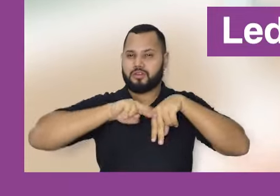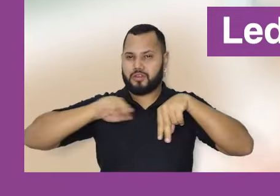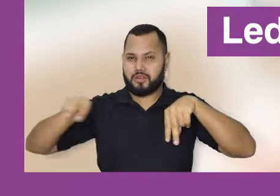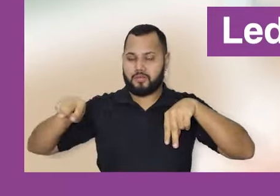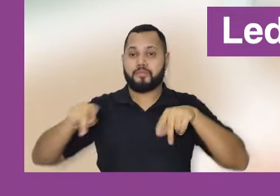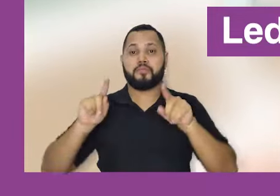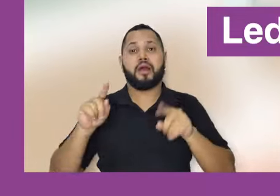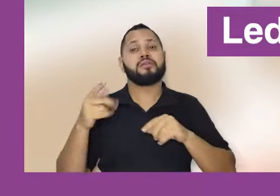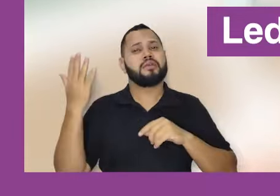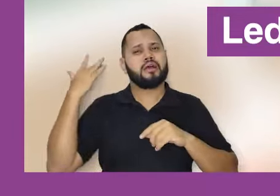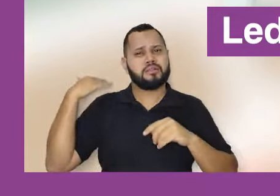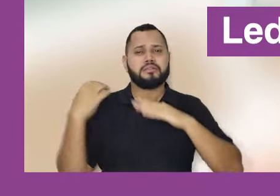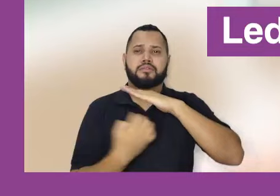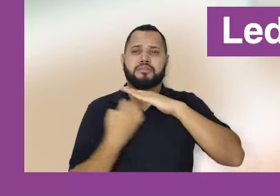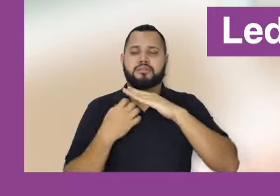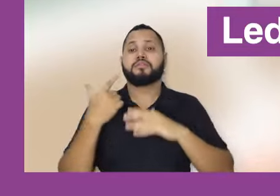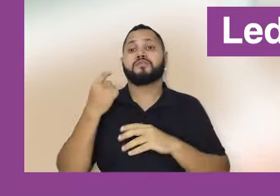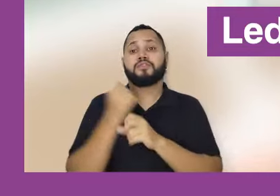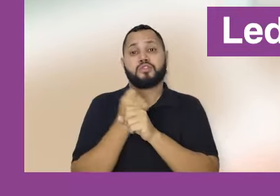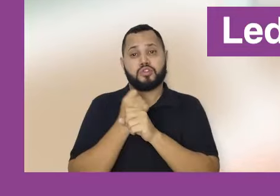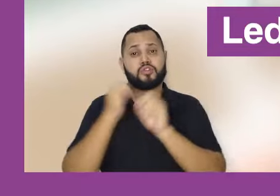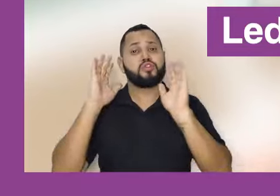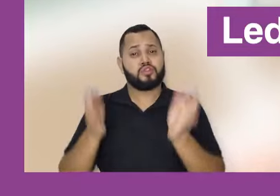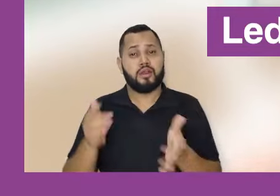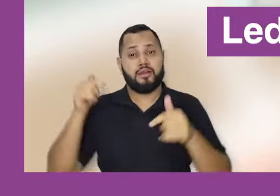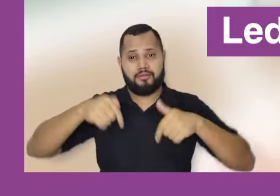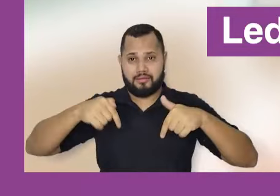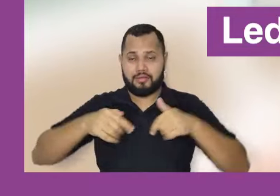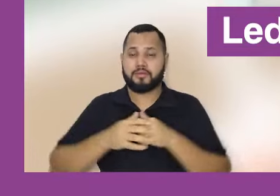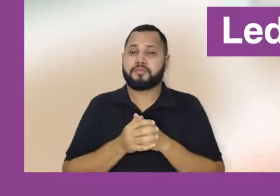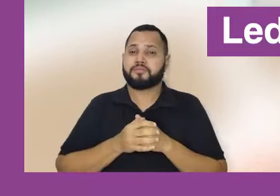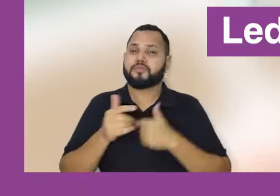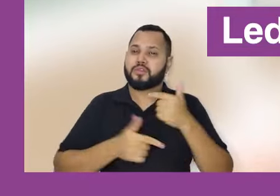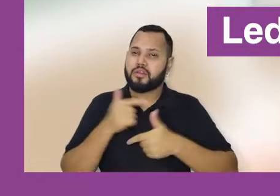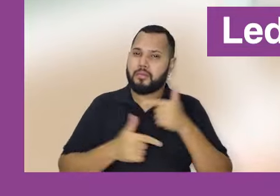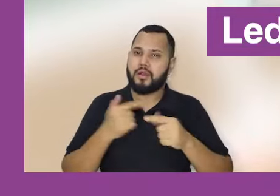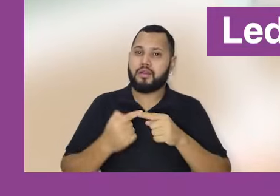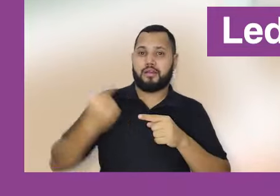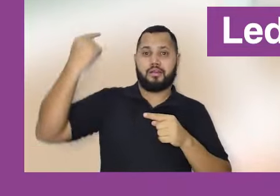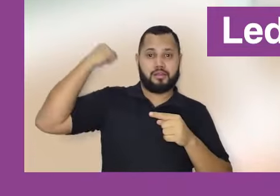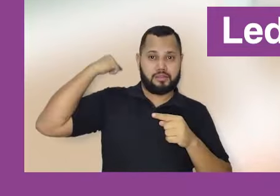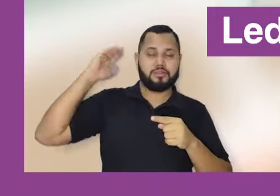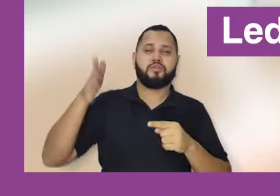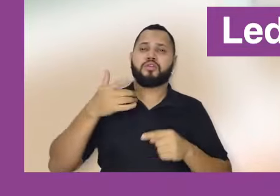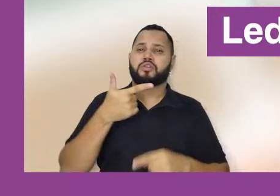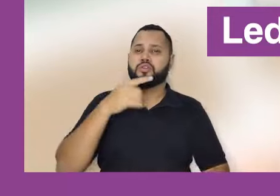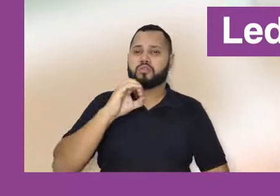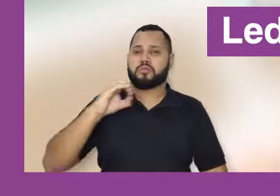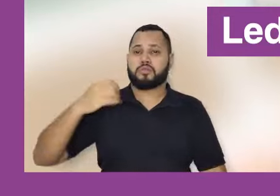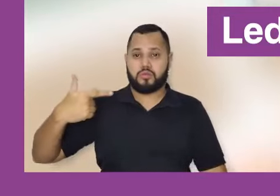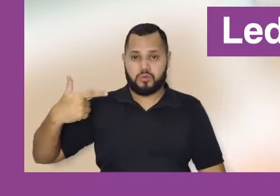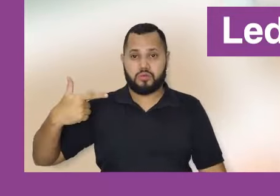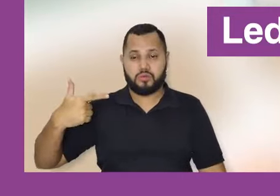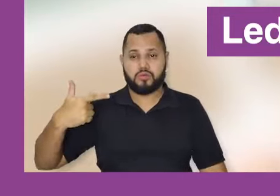gênero mas a companhia já falava há 20 anos atrás então o nosso trabalho começou naquele momento em 2002